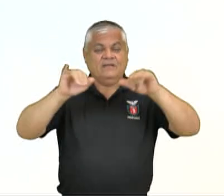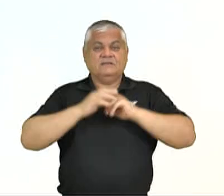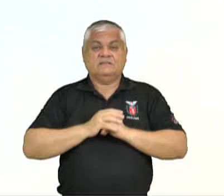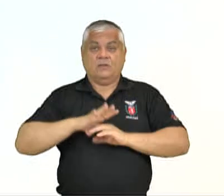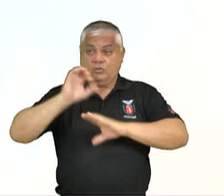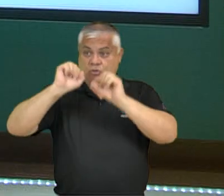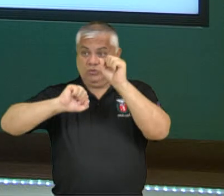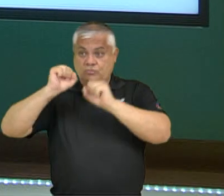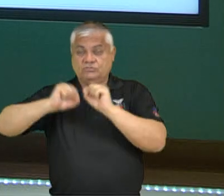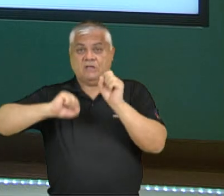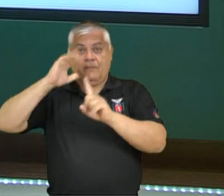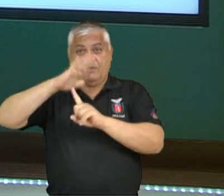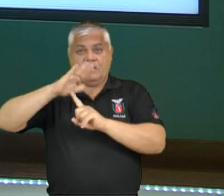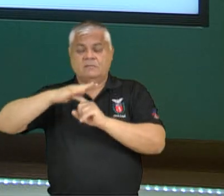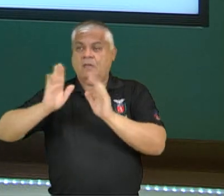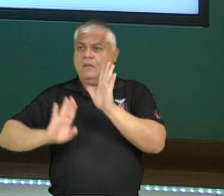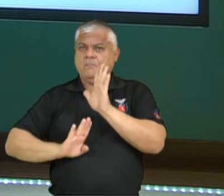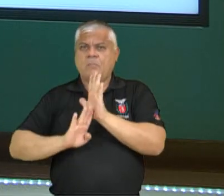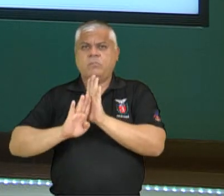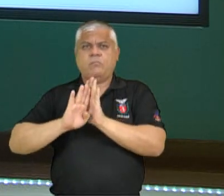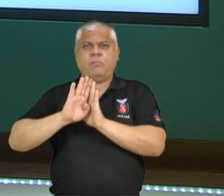Indústria paranaense cresceu